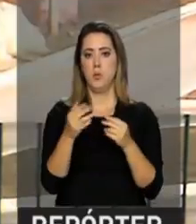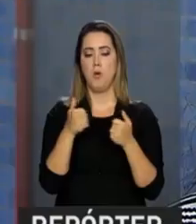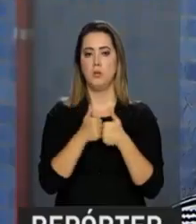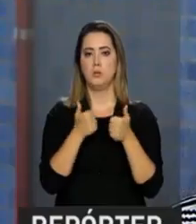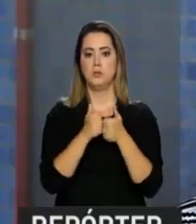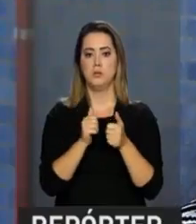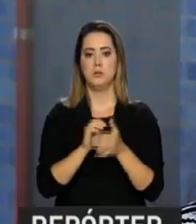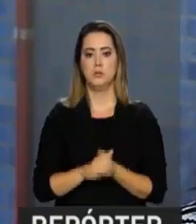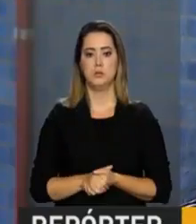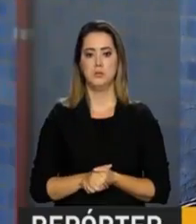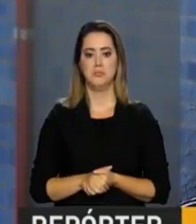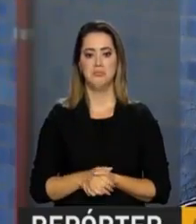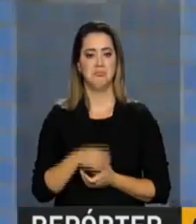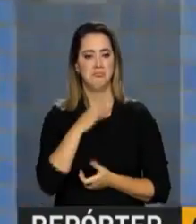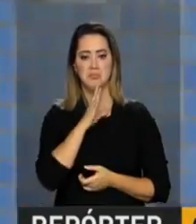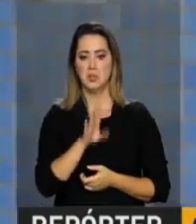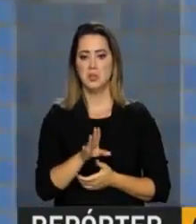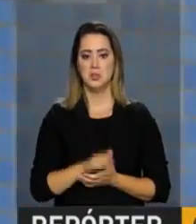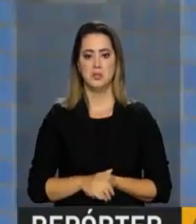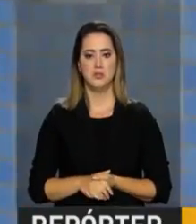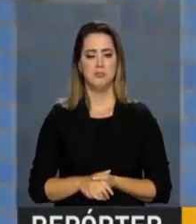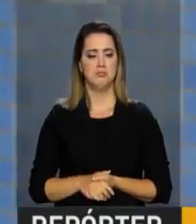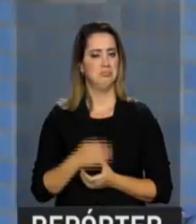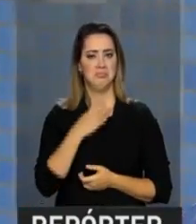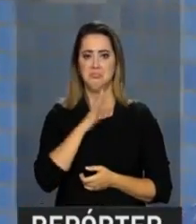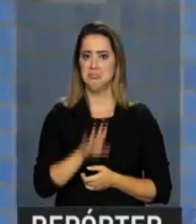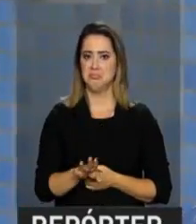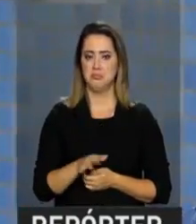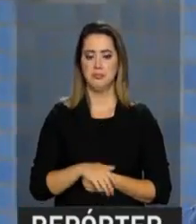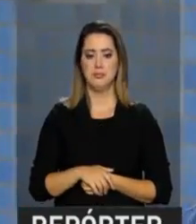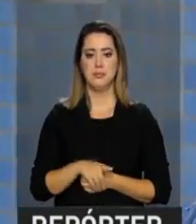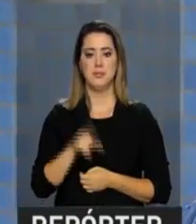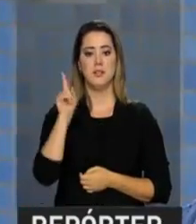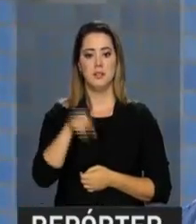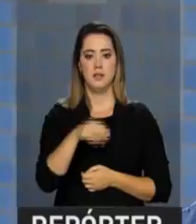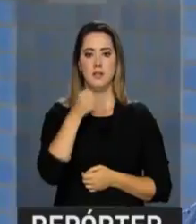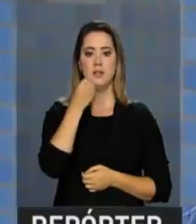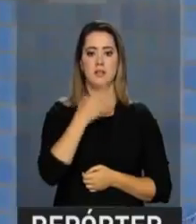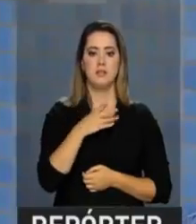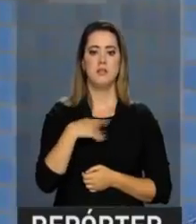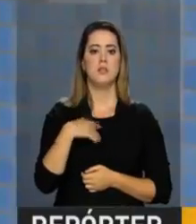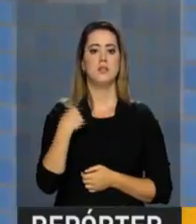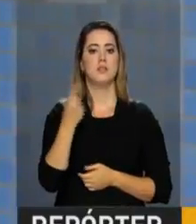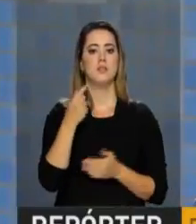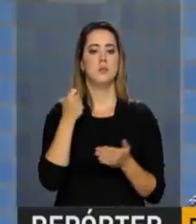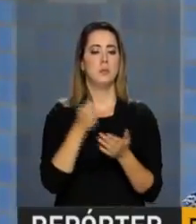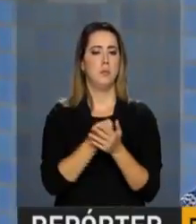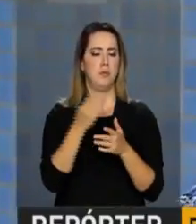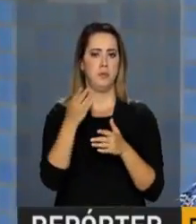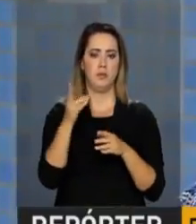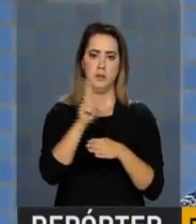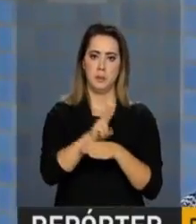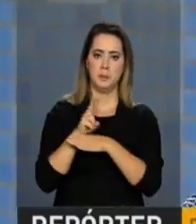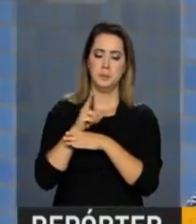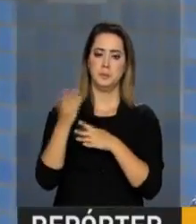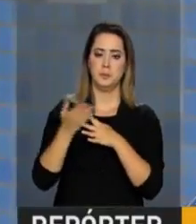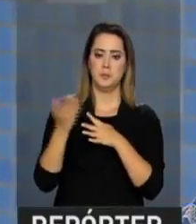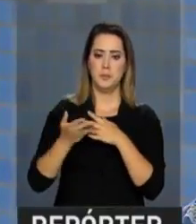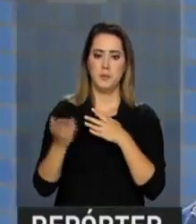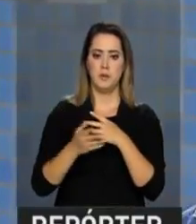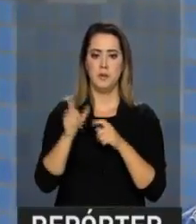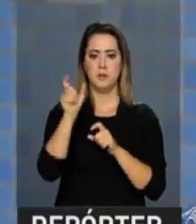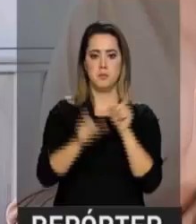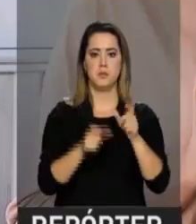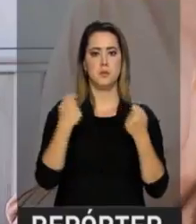transporte. Não, eu não sabia. Não sabia não. Eu acho bom para financiar essas coisas, essas casas, que tem muitas